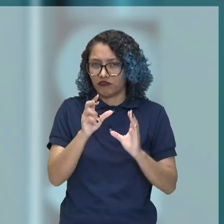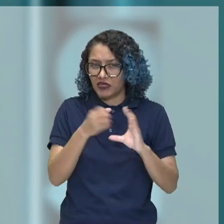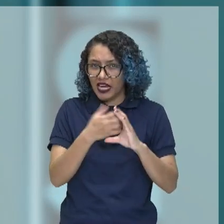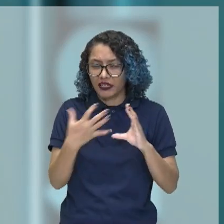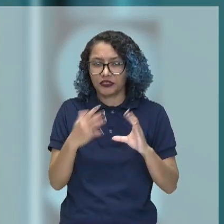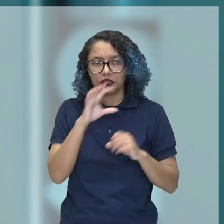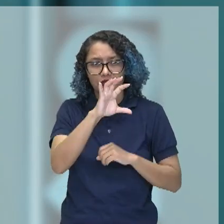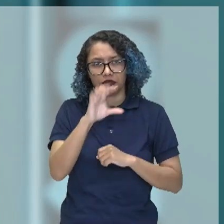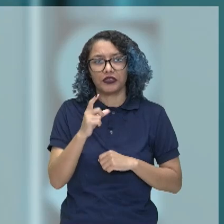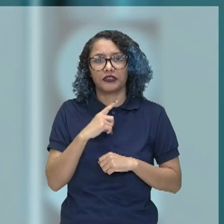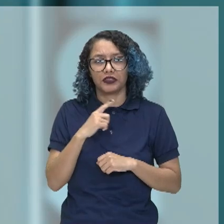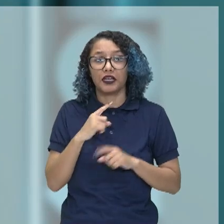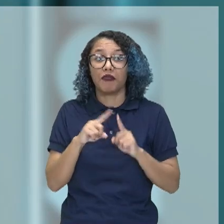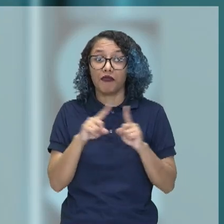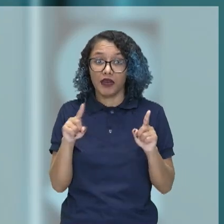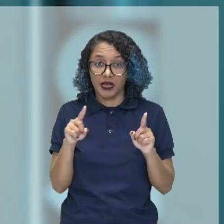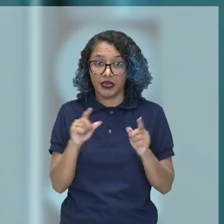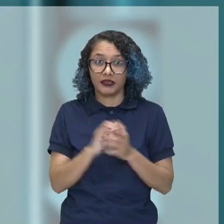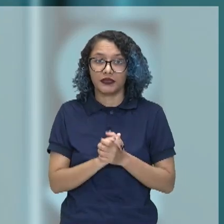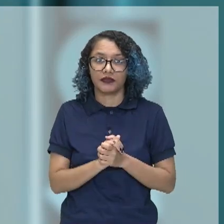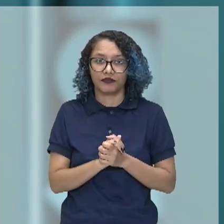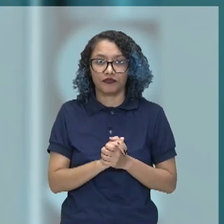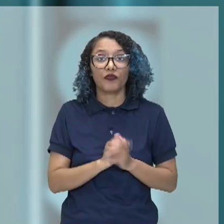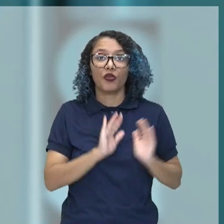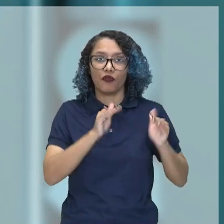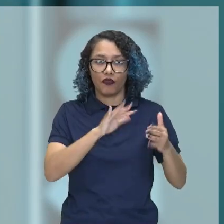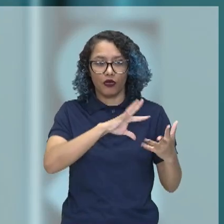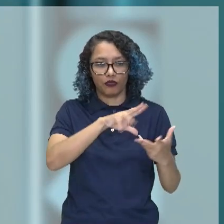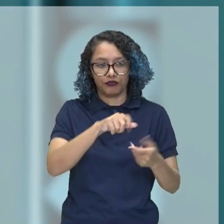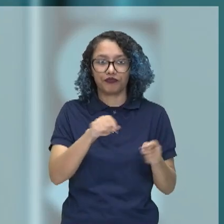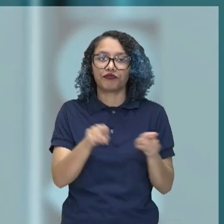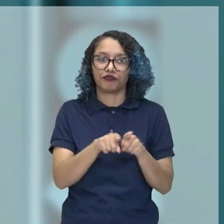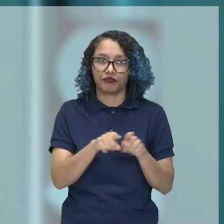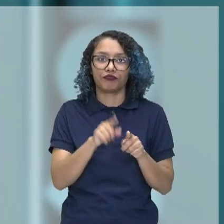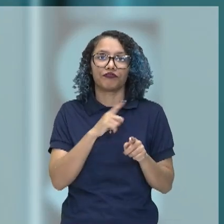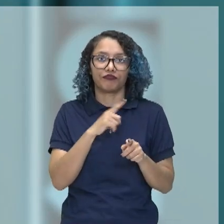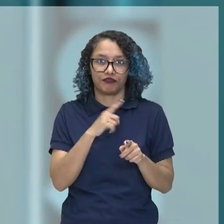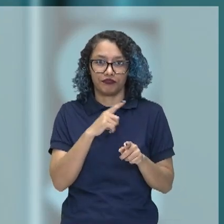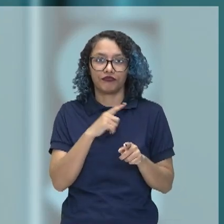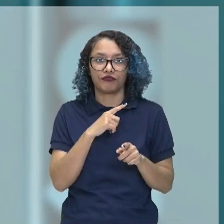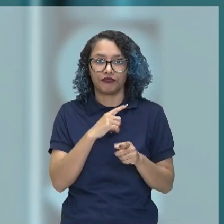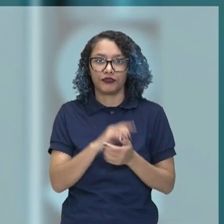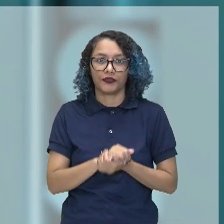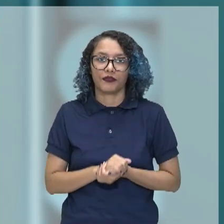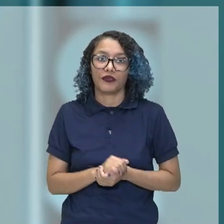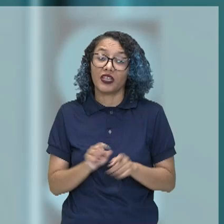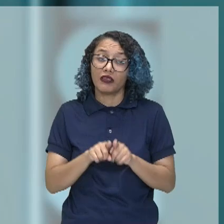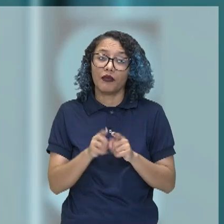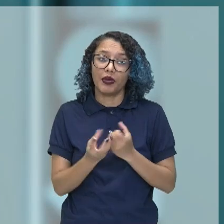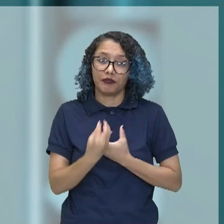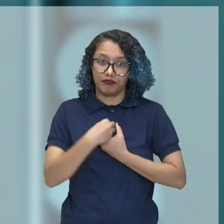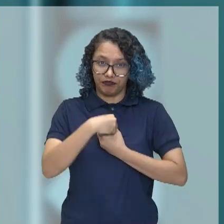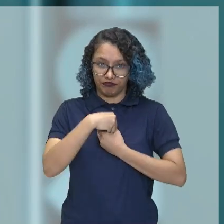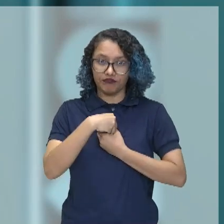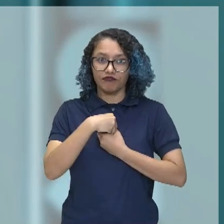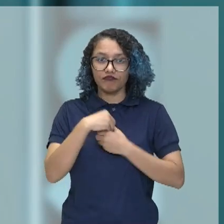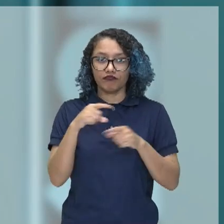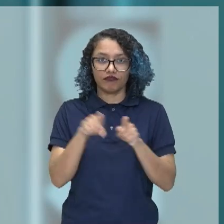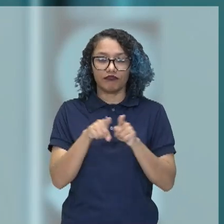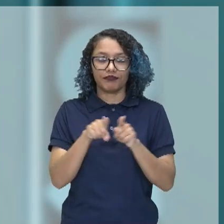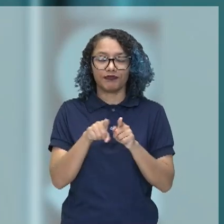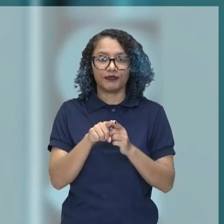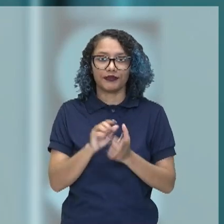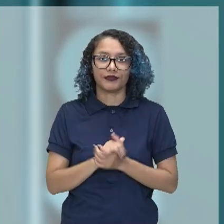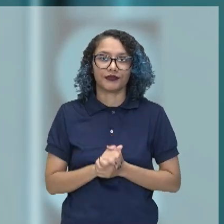preciso entender que há essa universalização de valores e introspecção também, voltar-se para